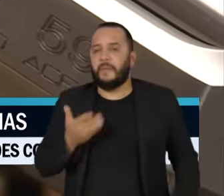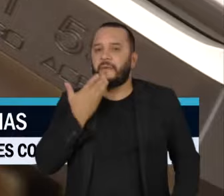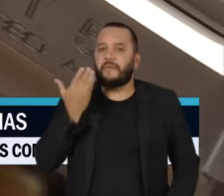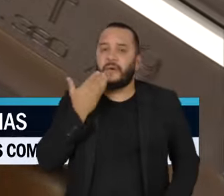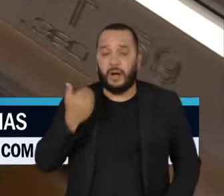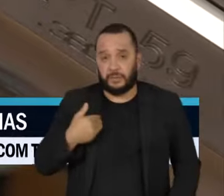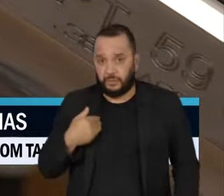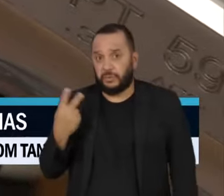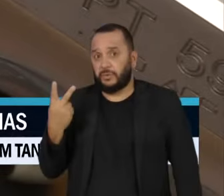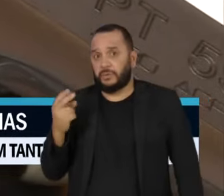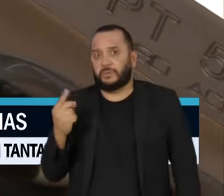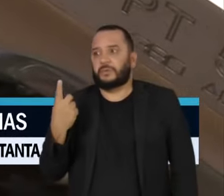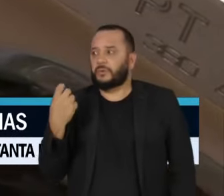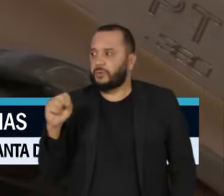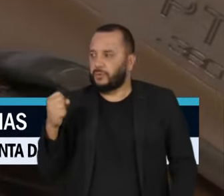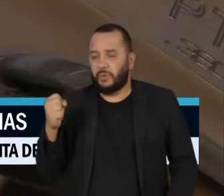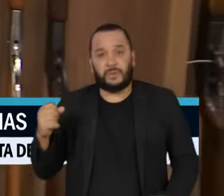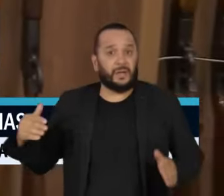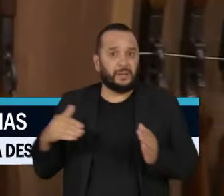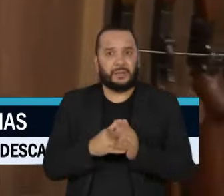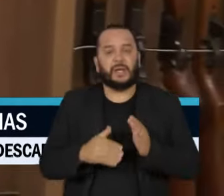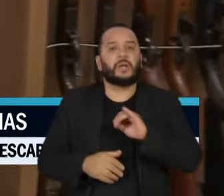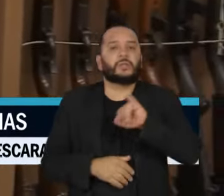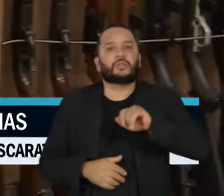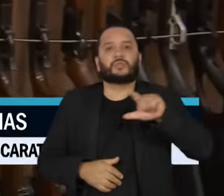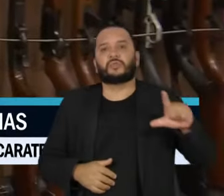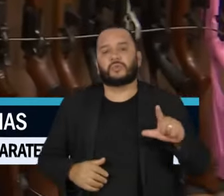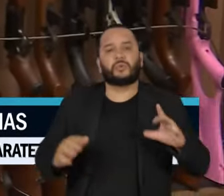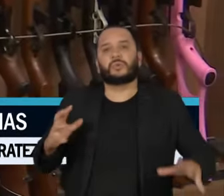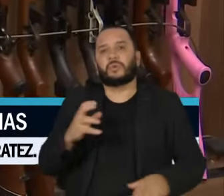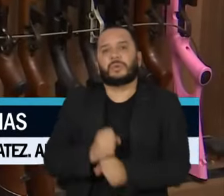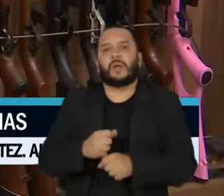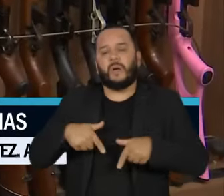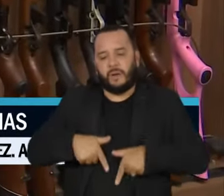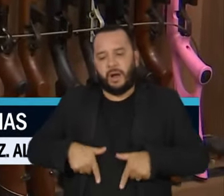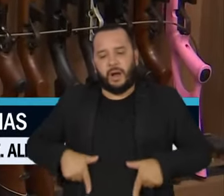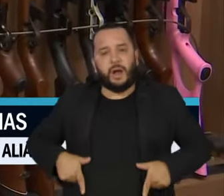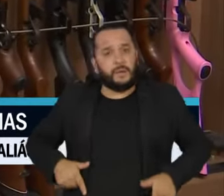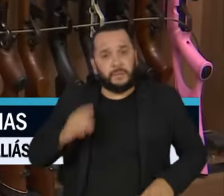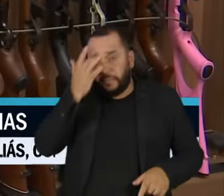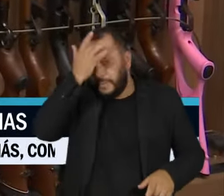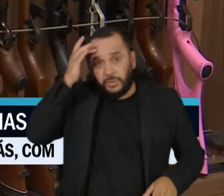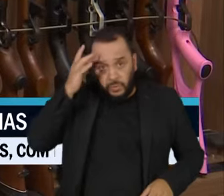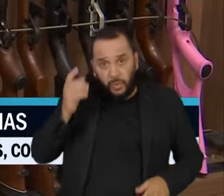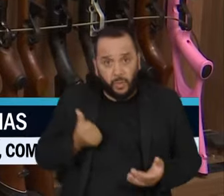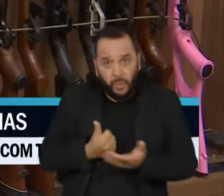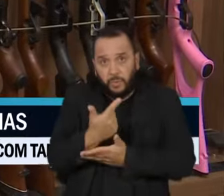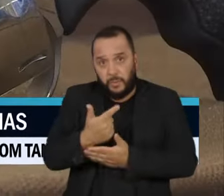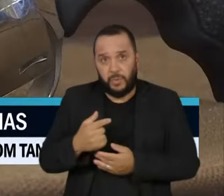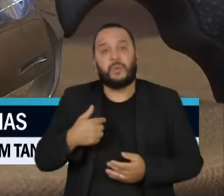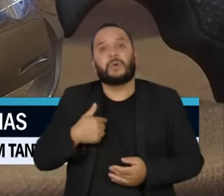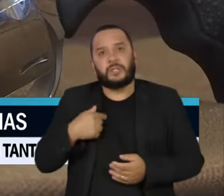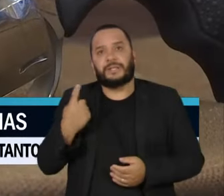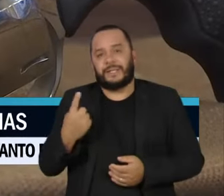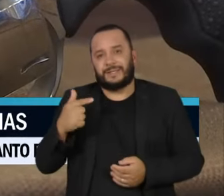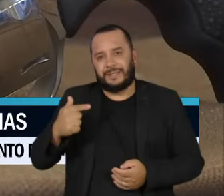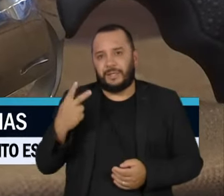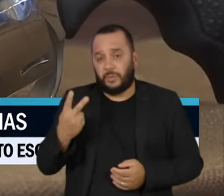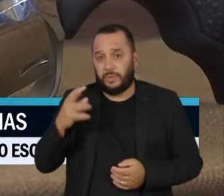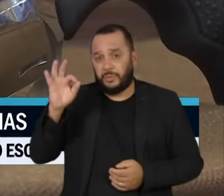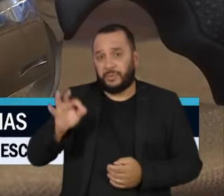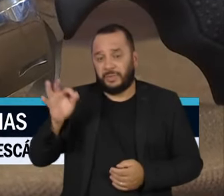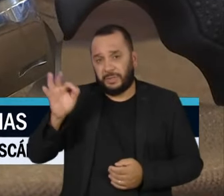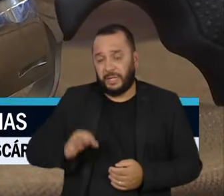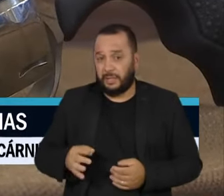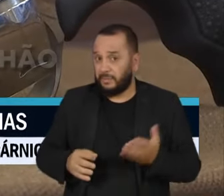fim de 2018 e julho deste ano, o número de armas em poder de pessoas físicas cresceu 172%.